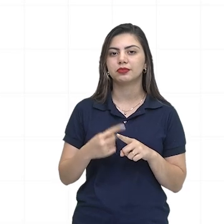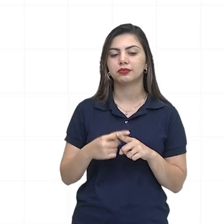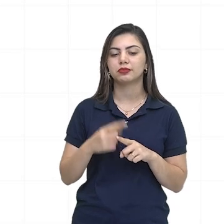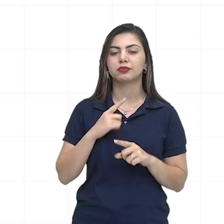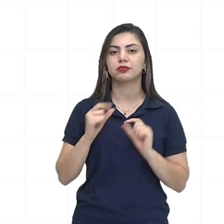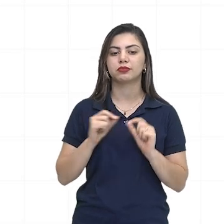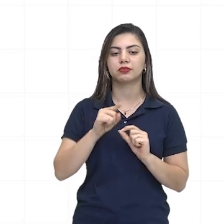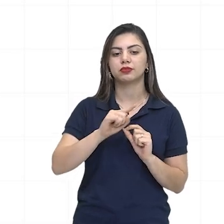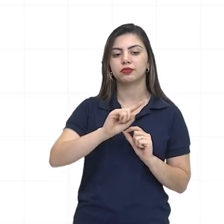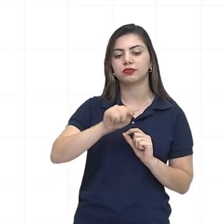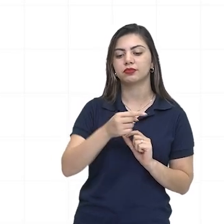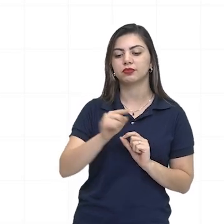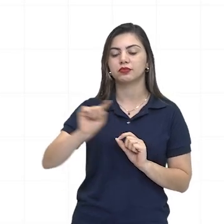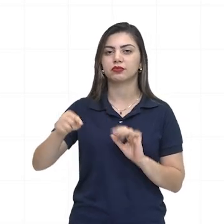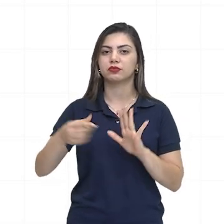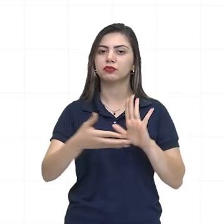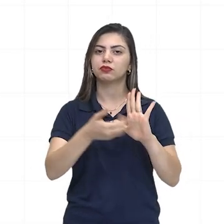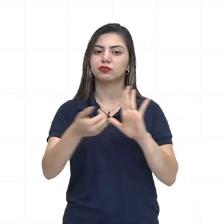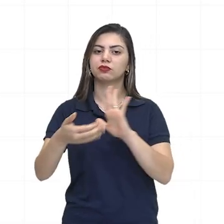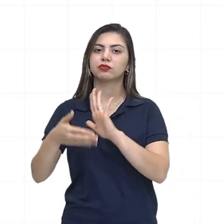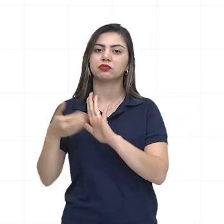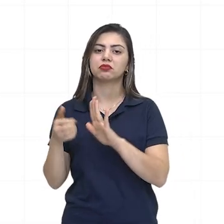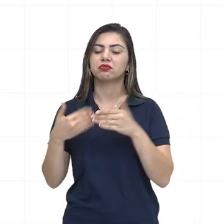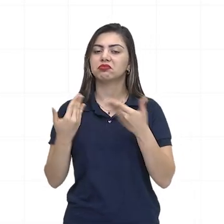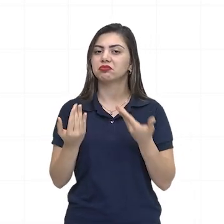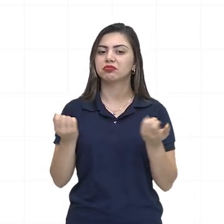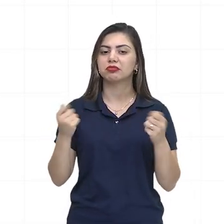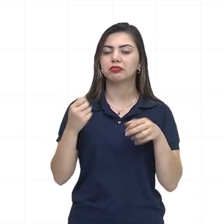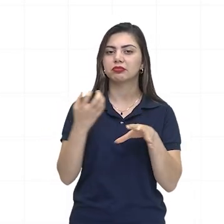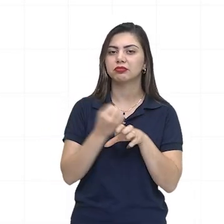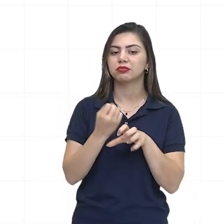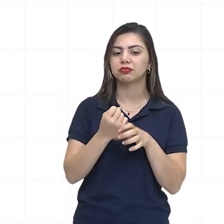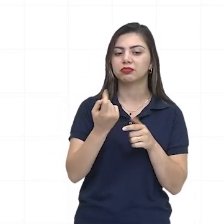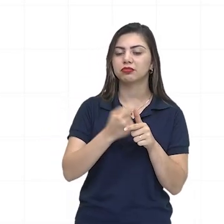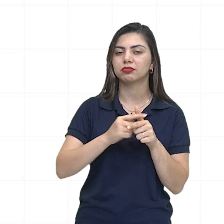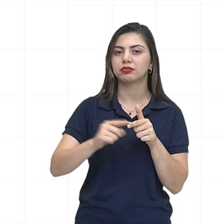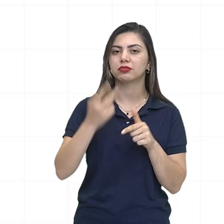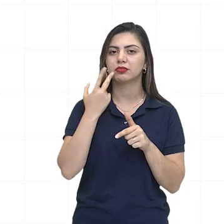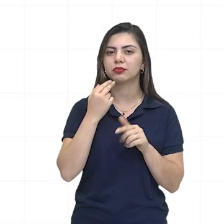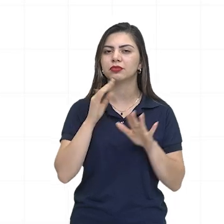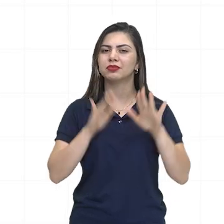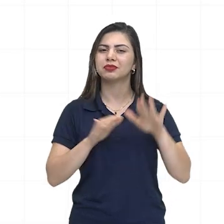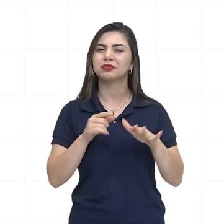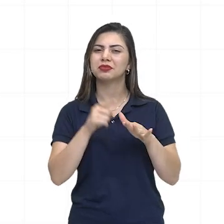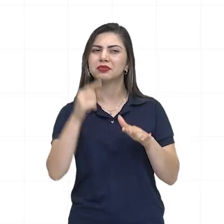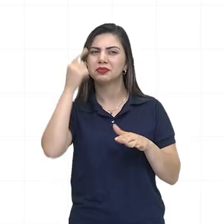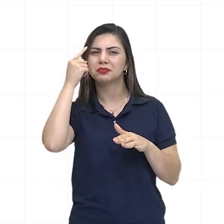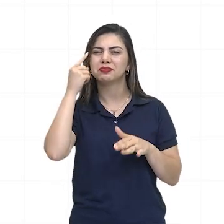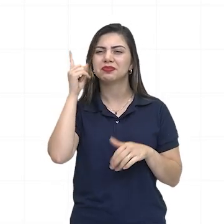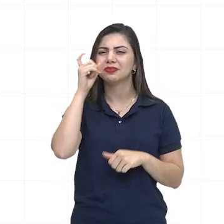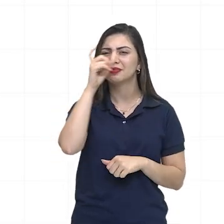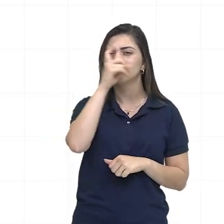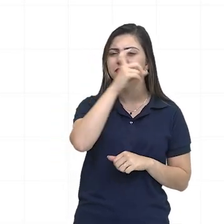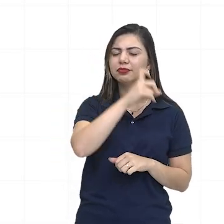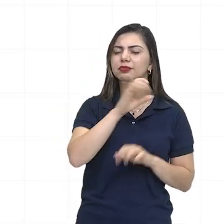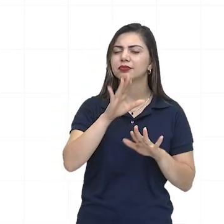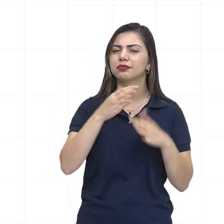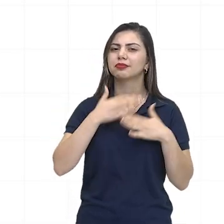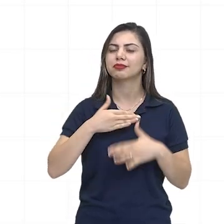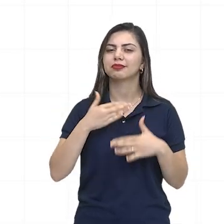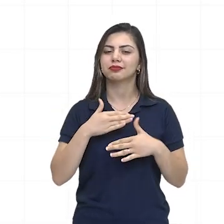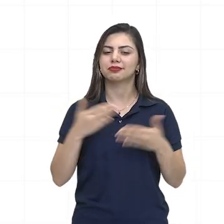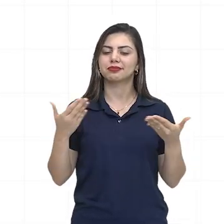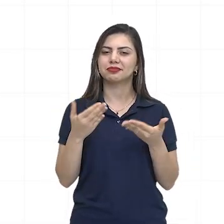o equivalente desses números. Então, pode parecer um pouquinho complicado, mas a gente